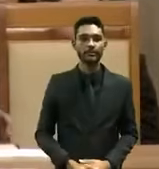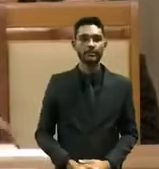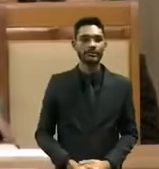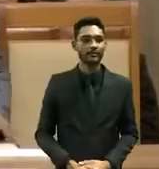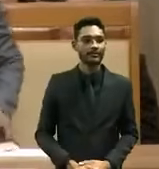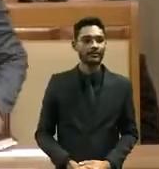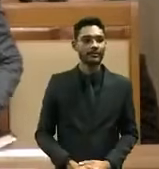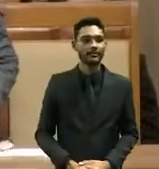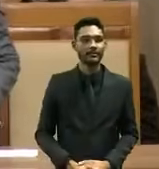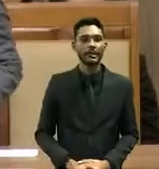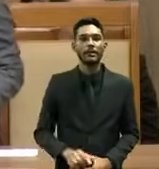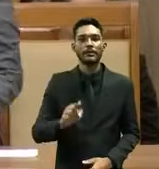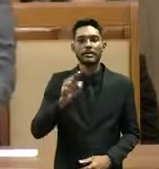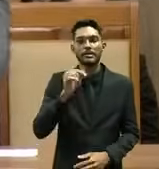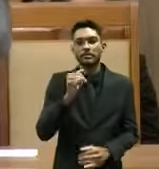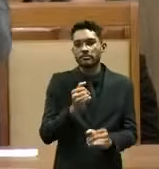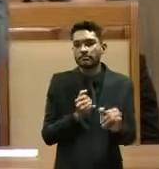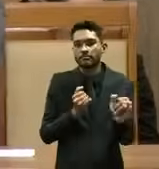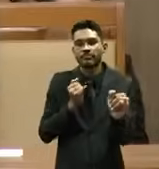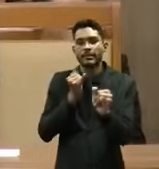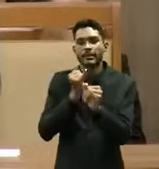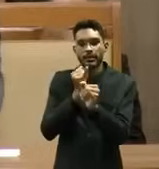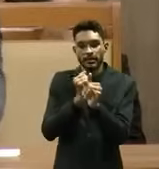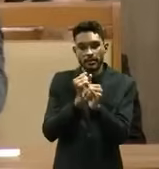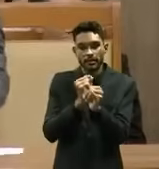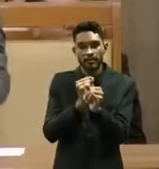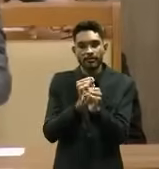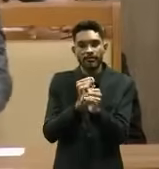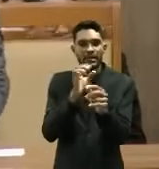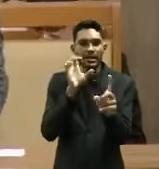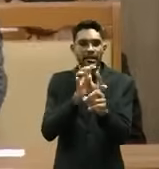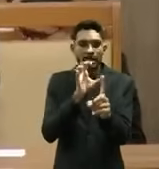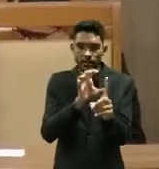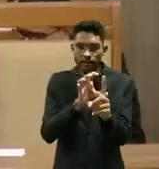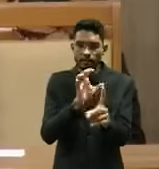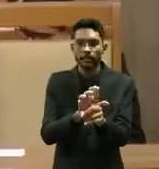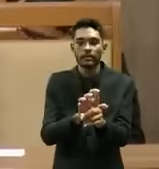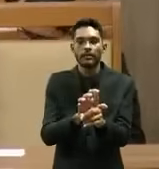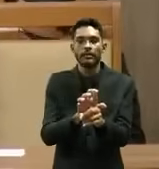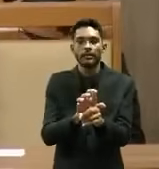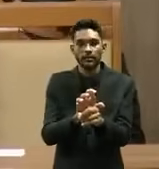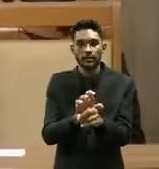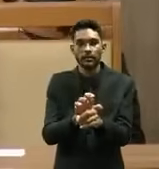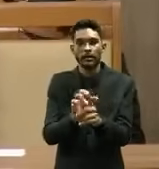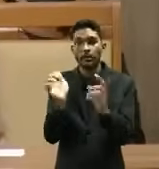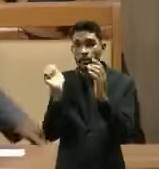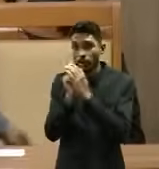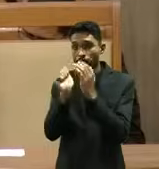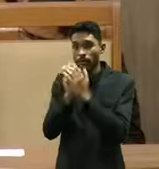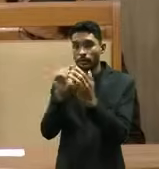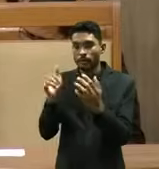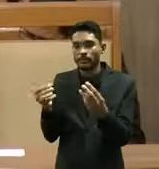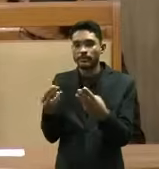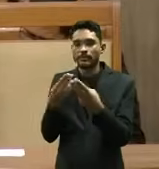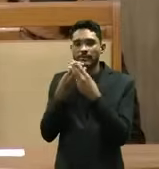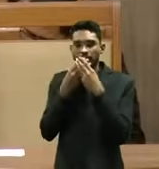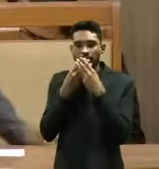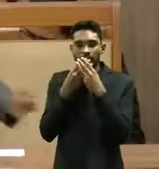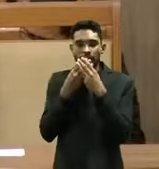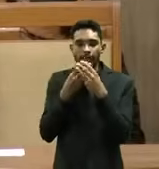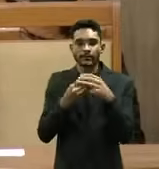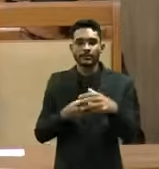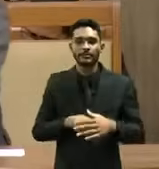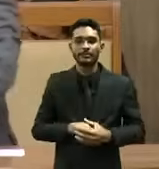tu que critica faça uma prova Busque o Espírito Santo e e deixa ele te pegar teve um homem aqui do do período Pentecostal que ele